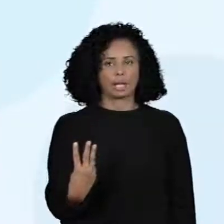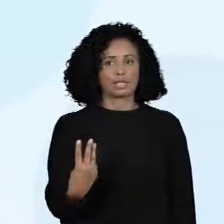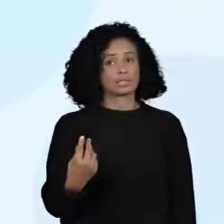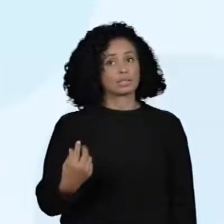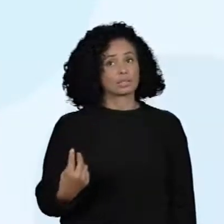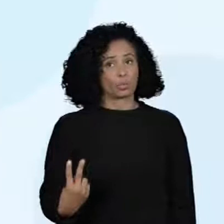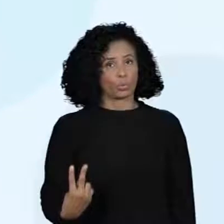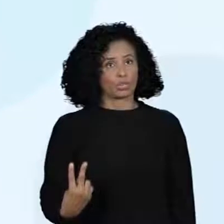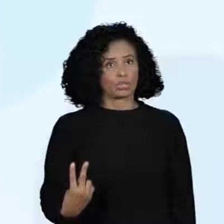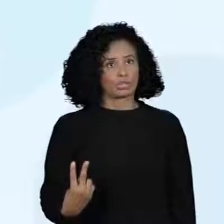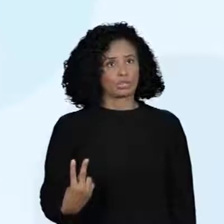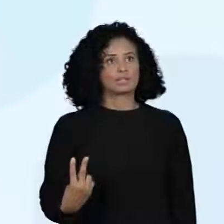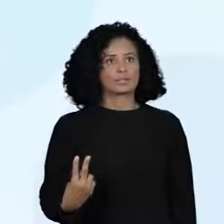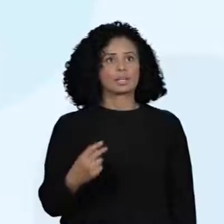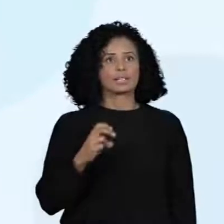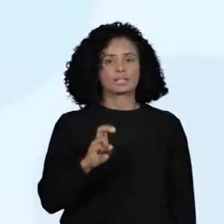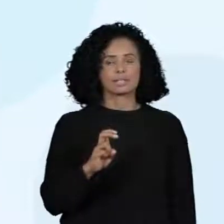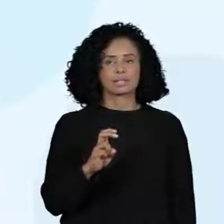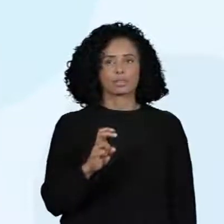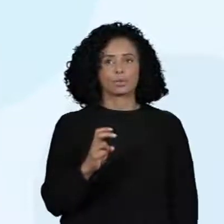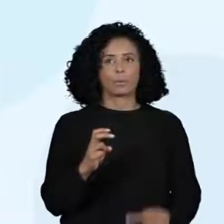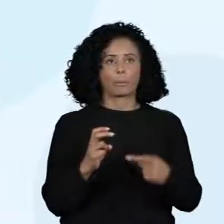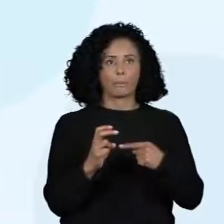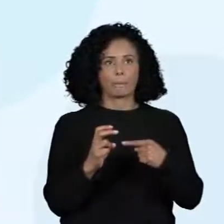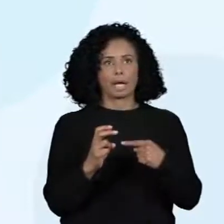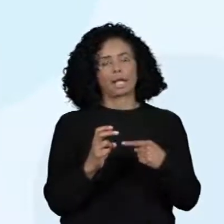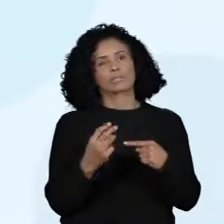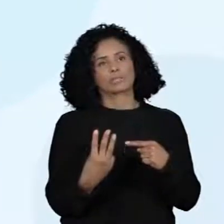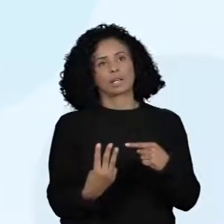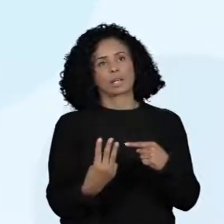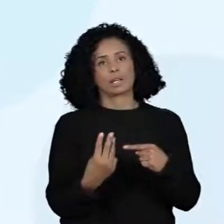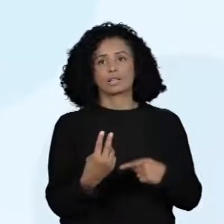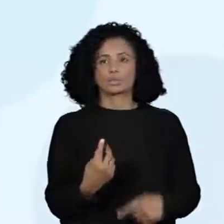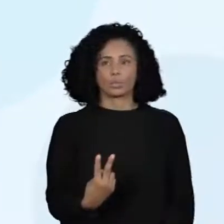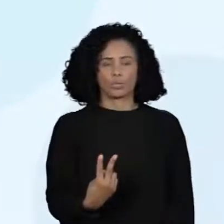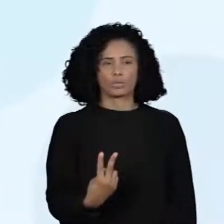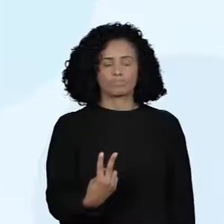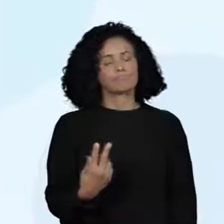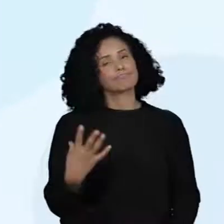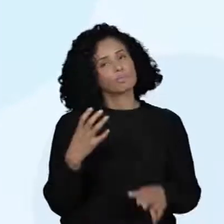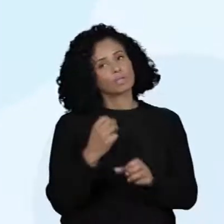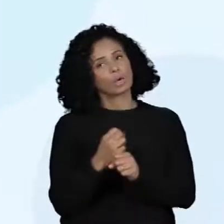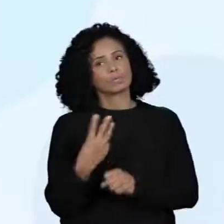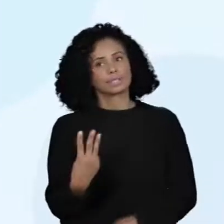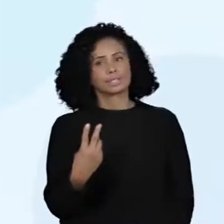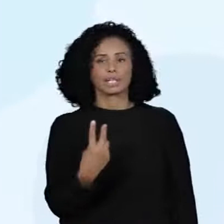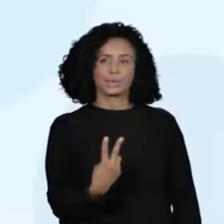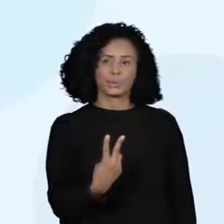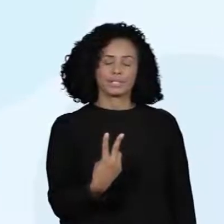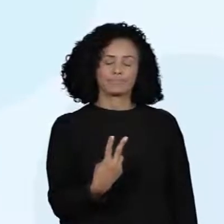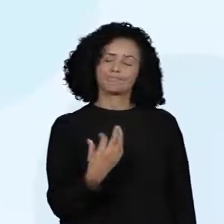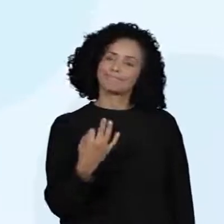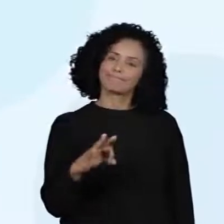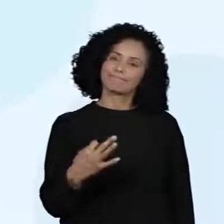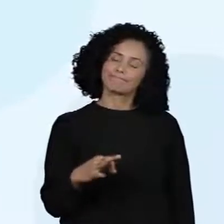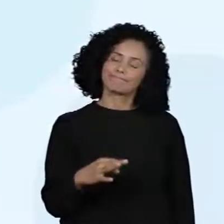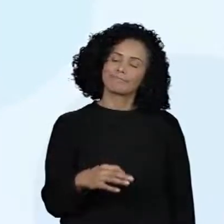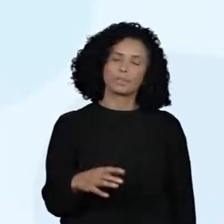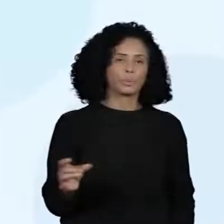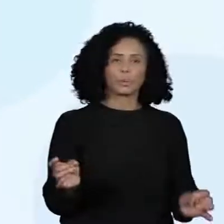dezenas. Joana tem 32 figurinhas, 3 dezenas e